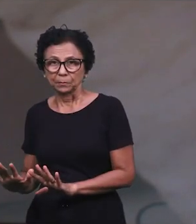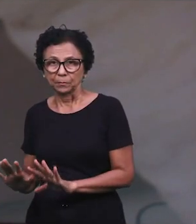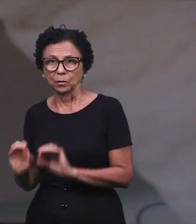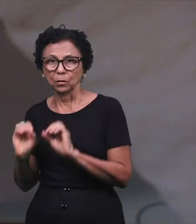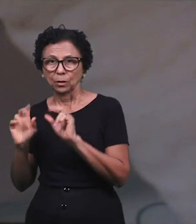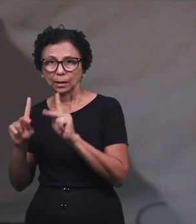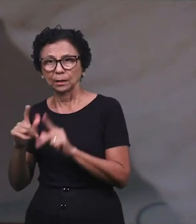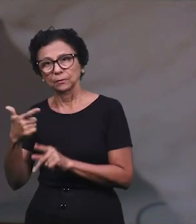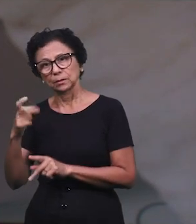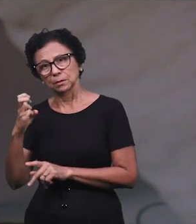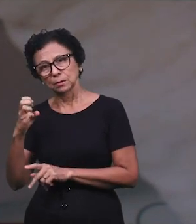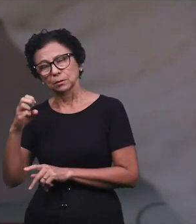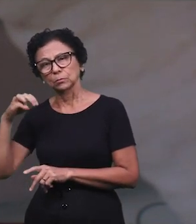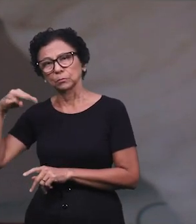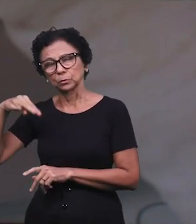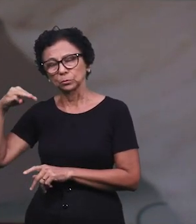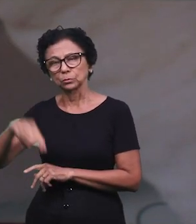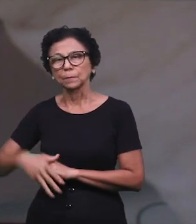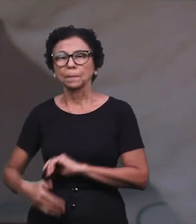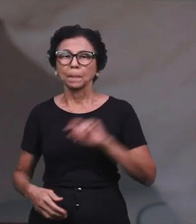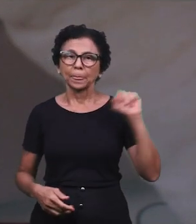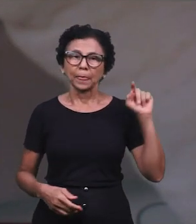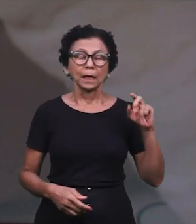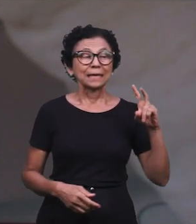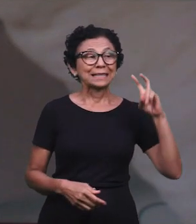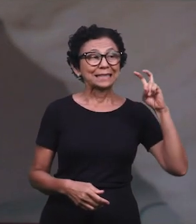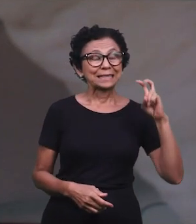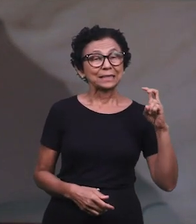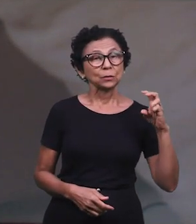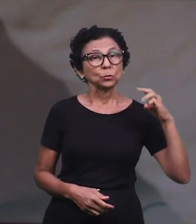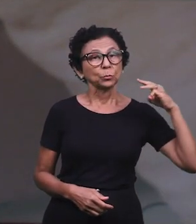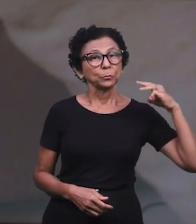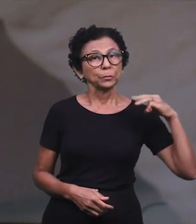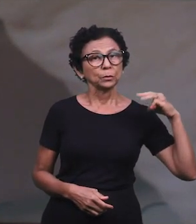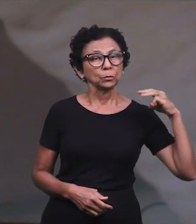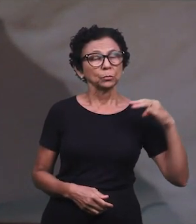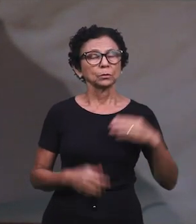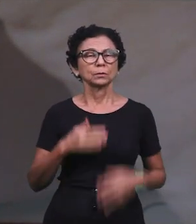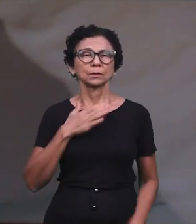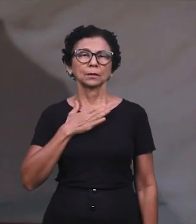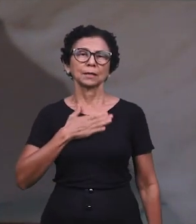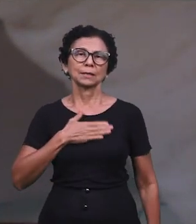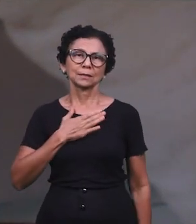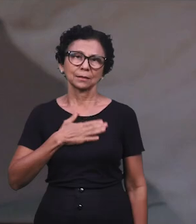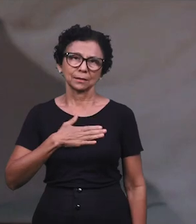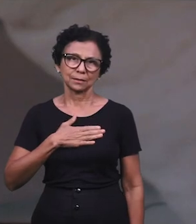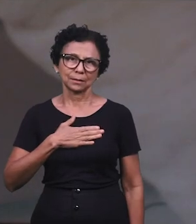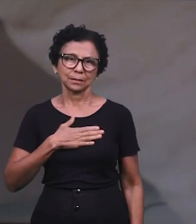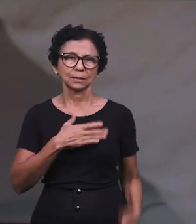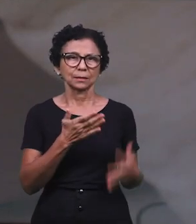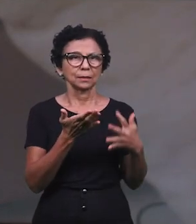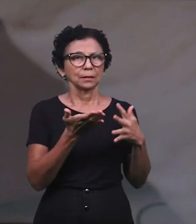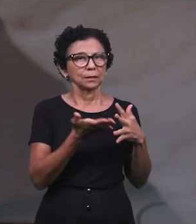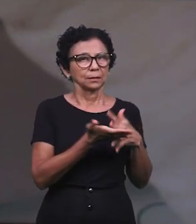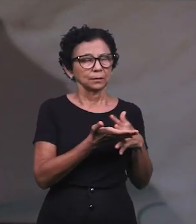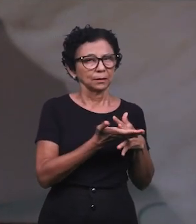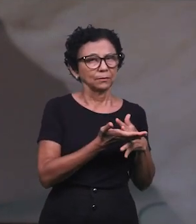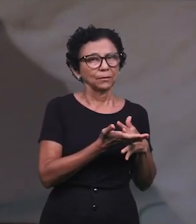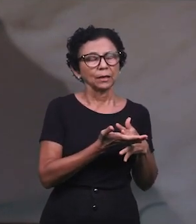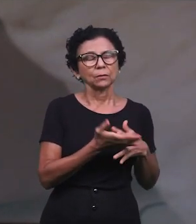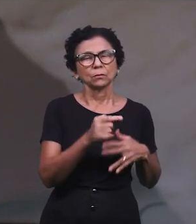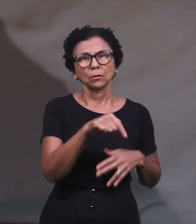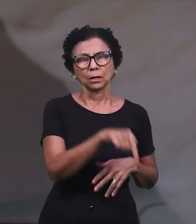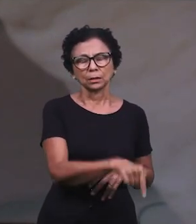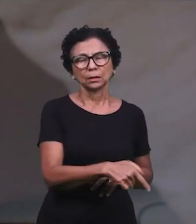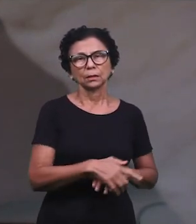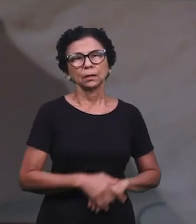25 minutos, você vai fazer o quê? 5 minutos para descansar. Só que esse descanso aqui não é para